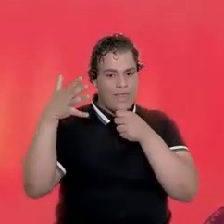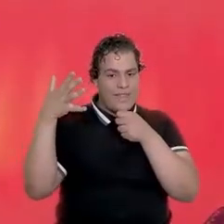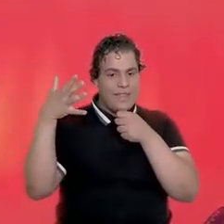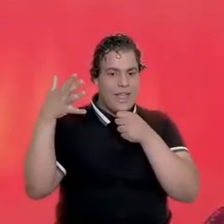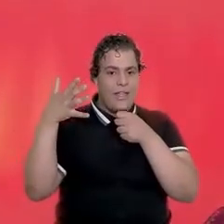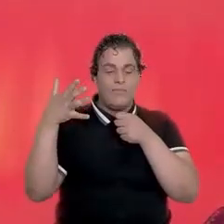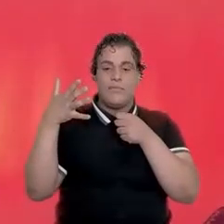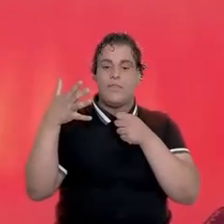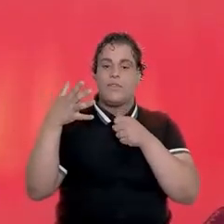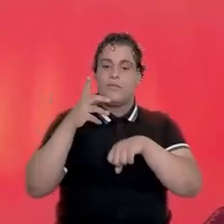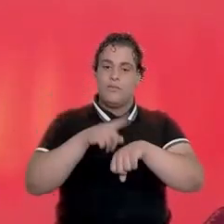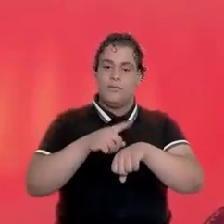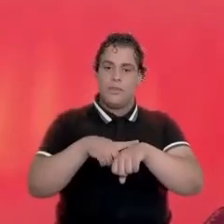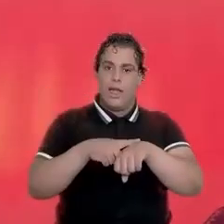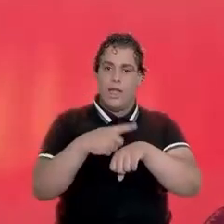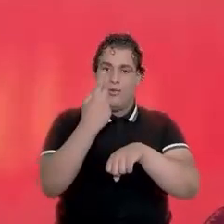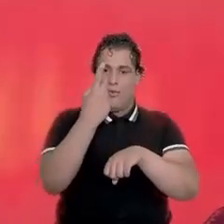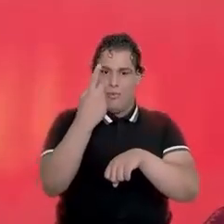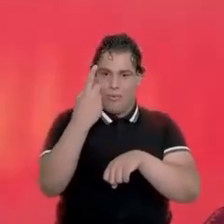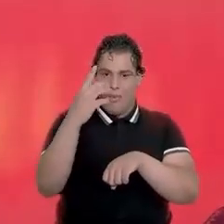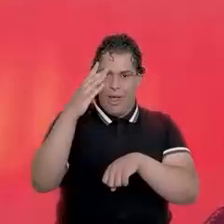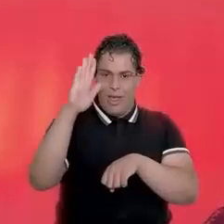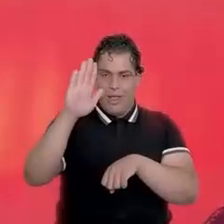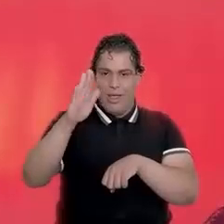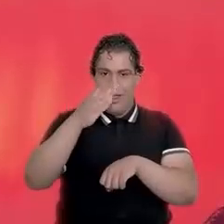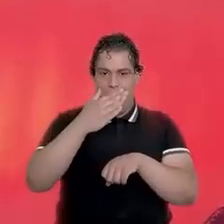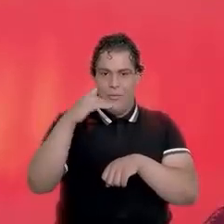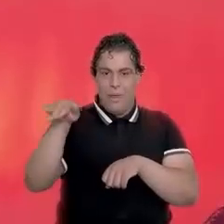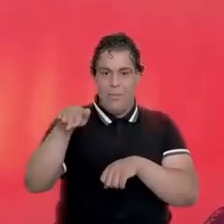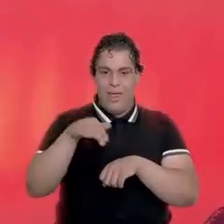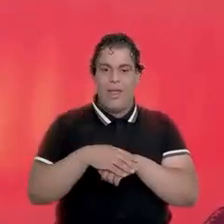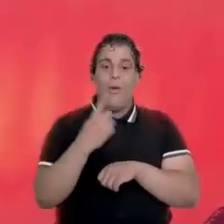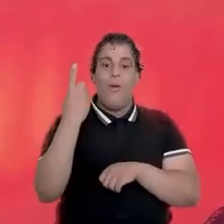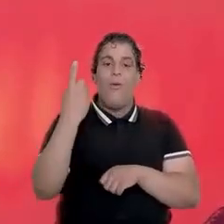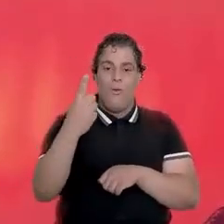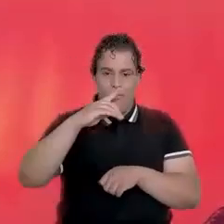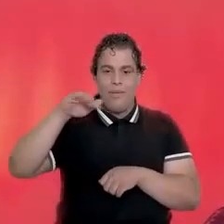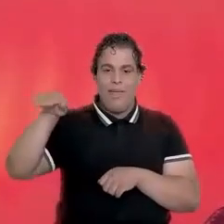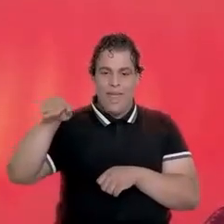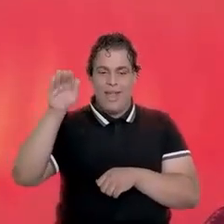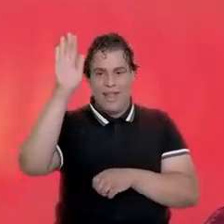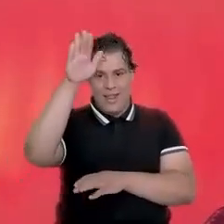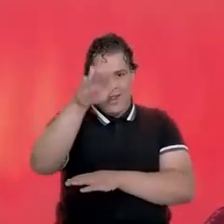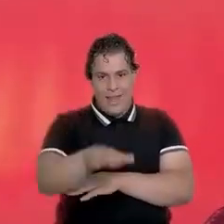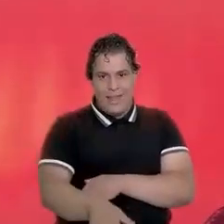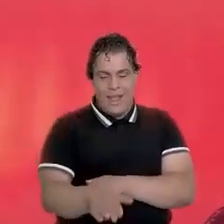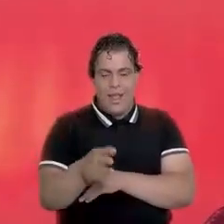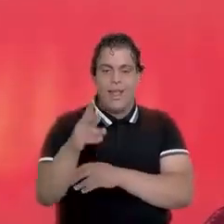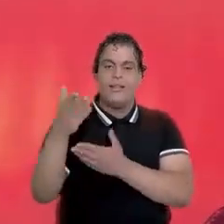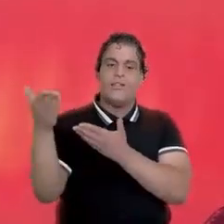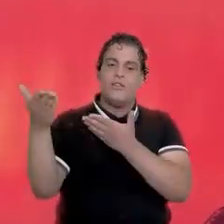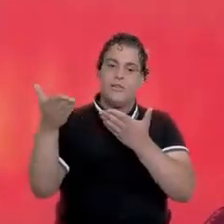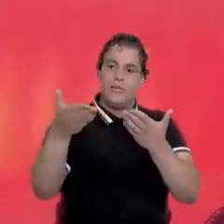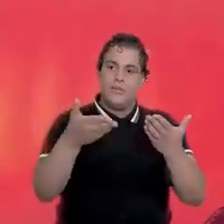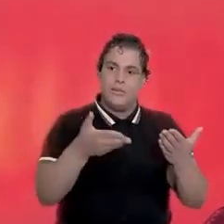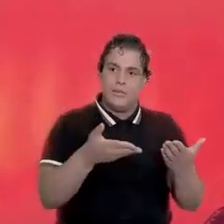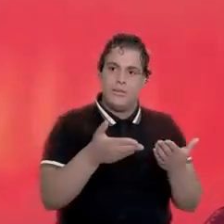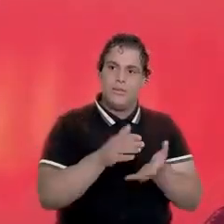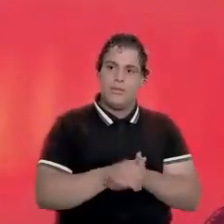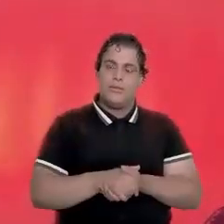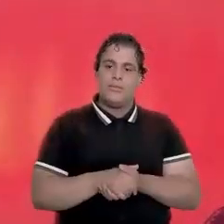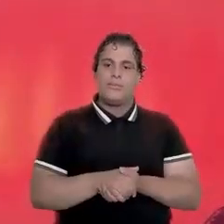oficina às 13h30, e aproveito para convidar a todos, viu, gente, que nós estamos trazendo aí,